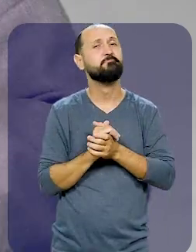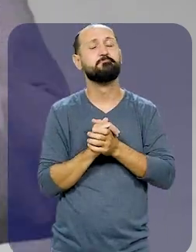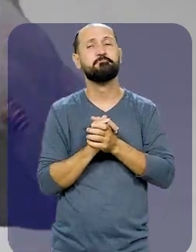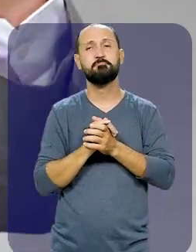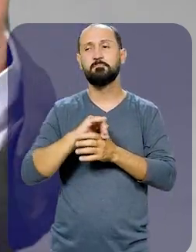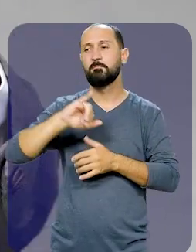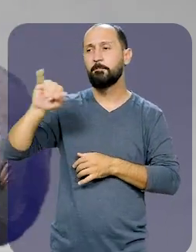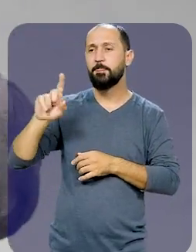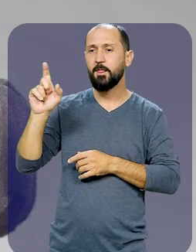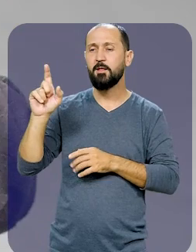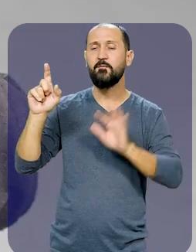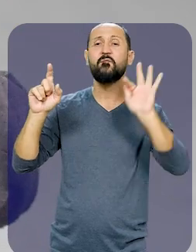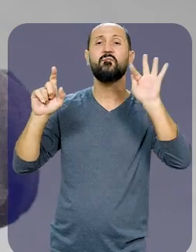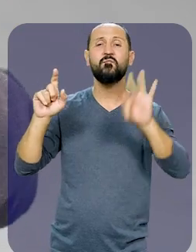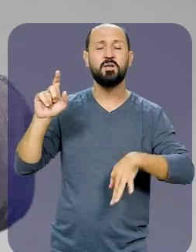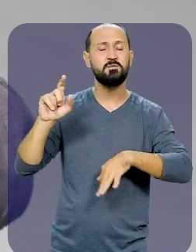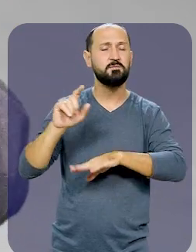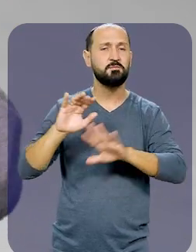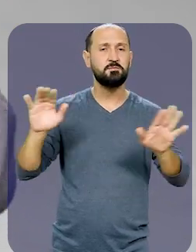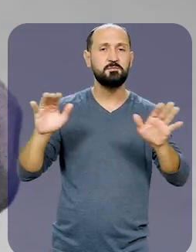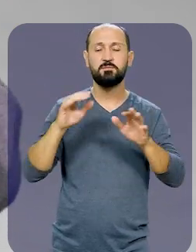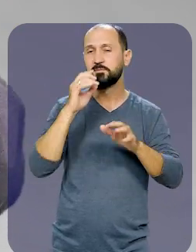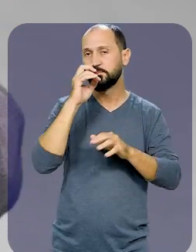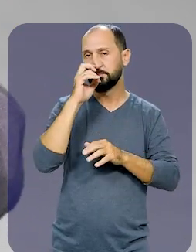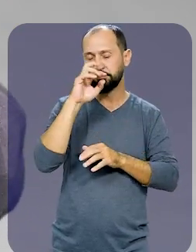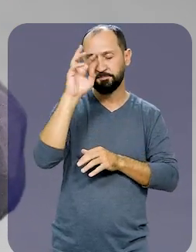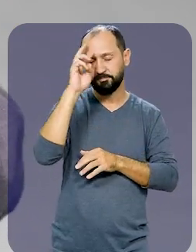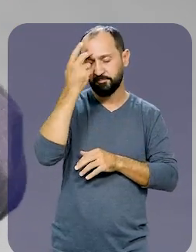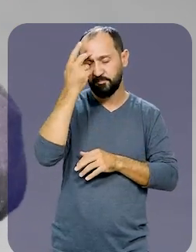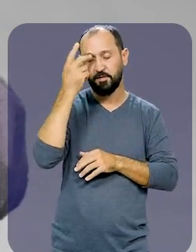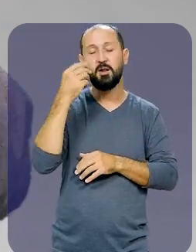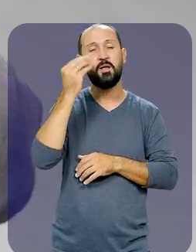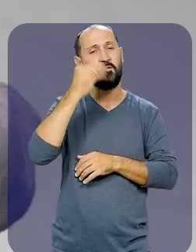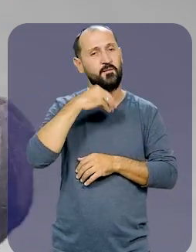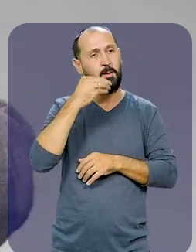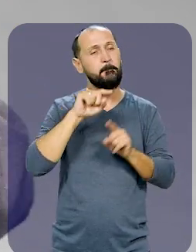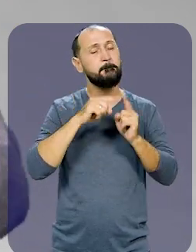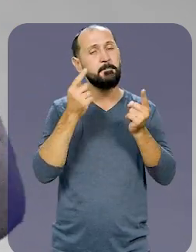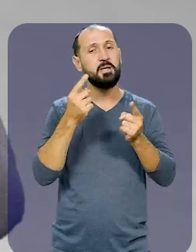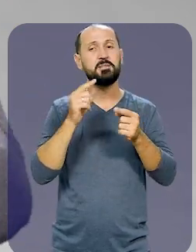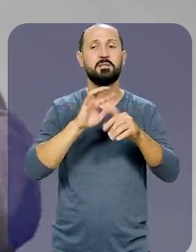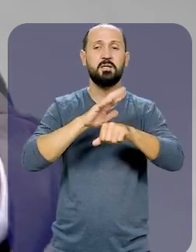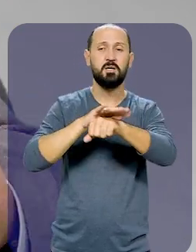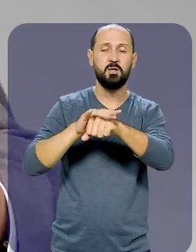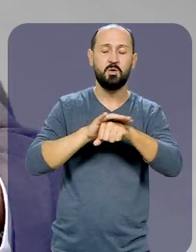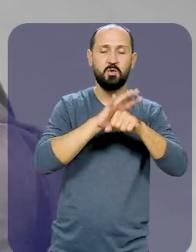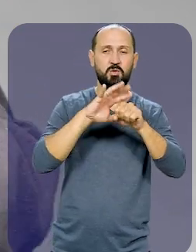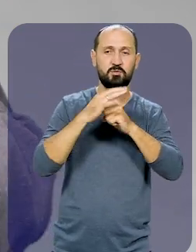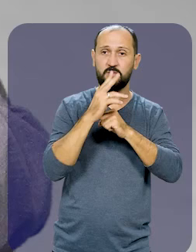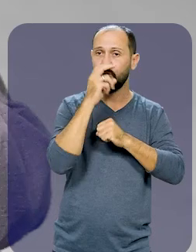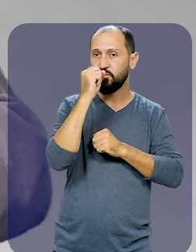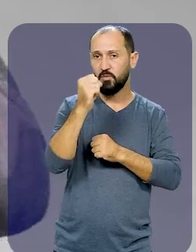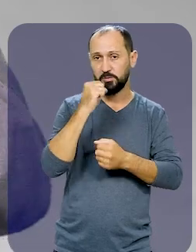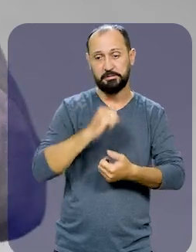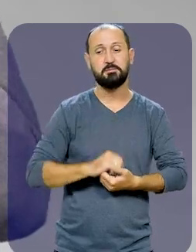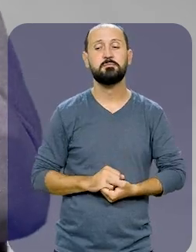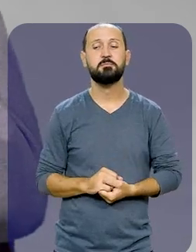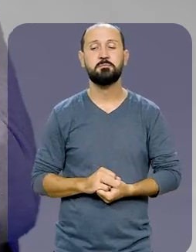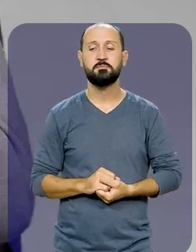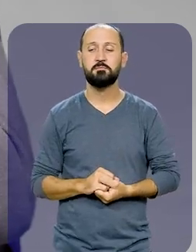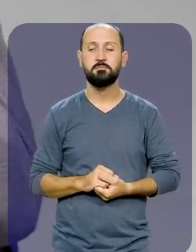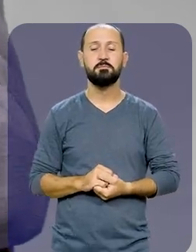janeiro para cá acabou a Covid. E ao contrário, a Covid está fraquinha mesmo, mas o pós-Covid vem com força.